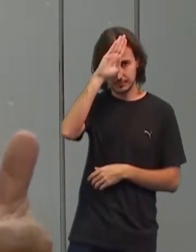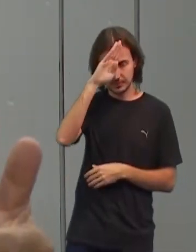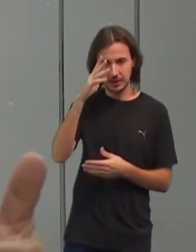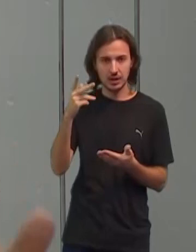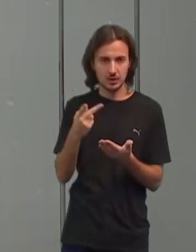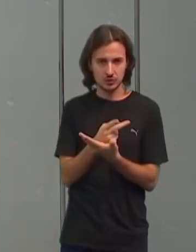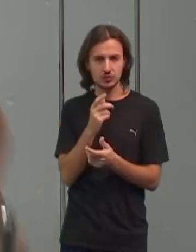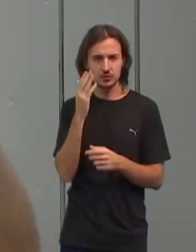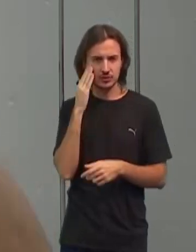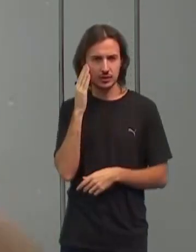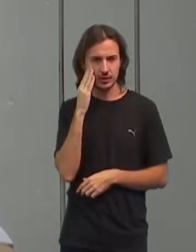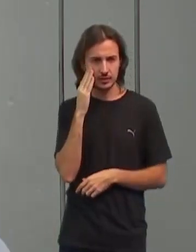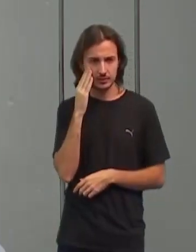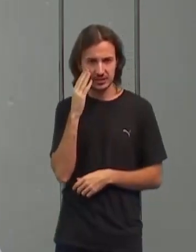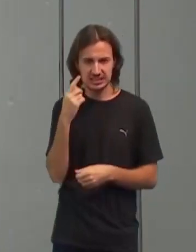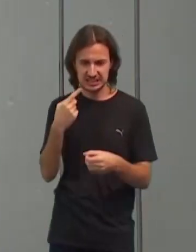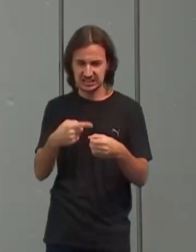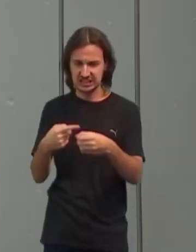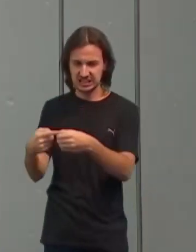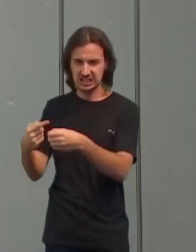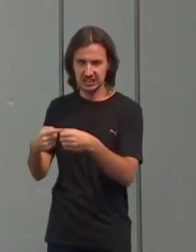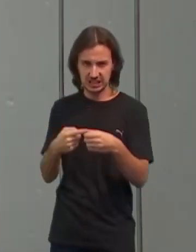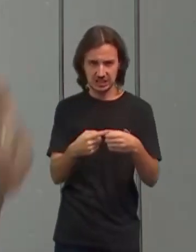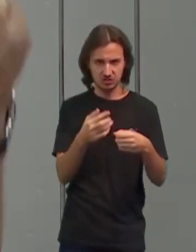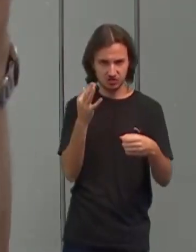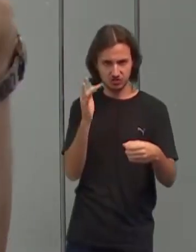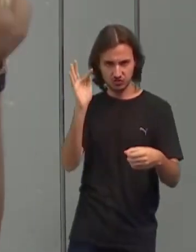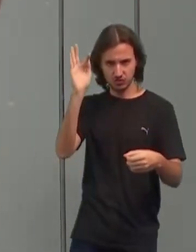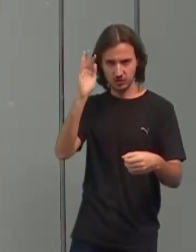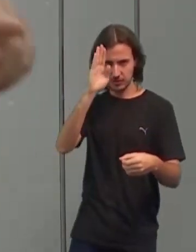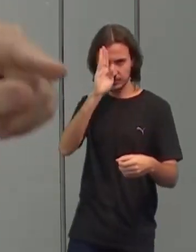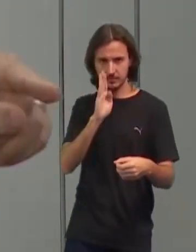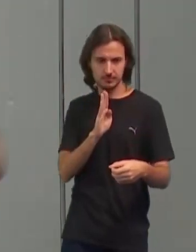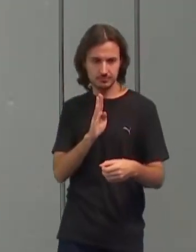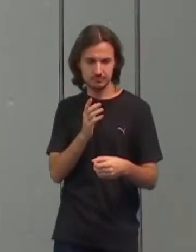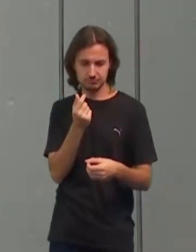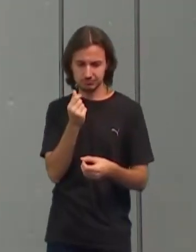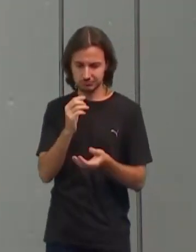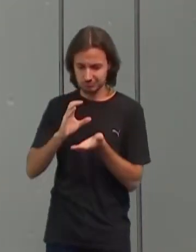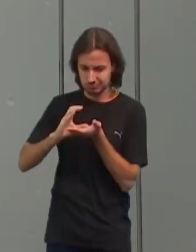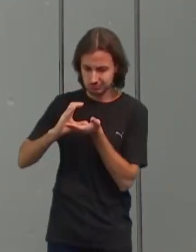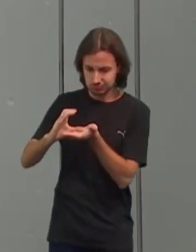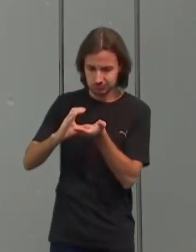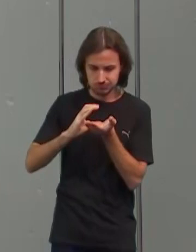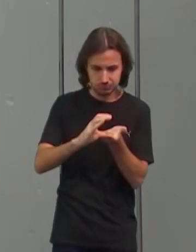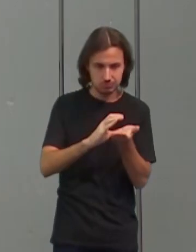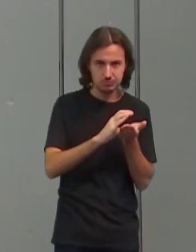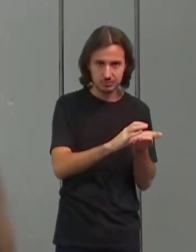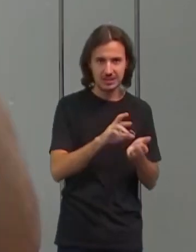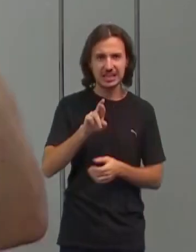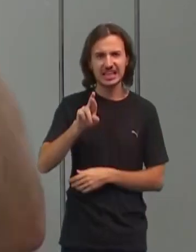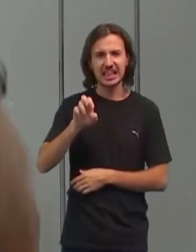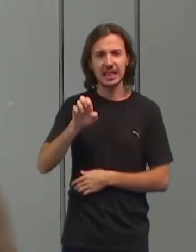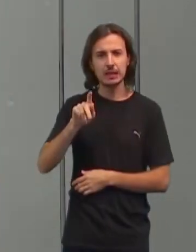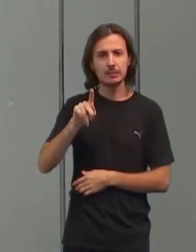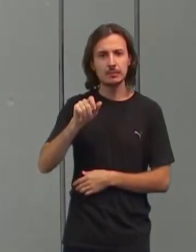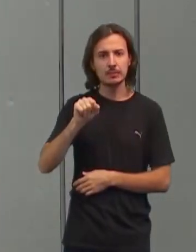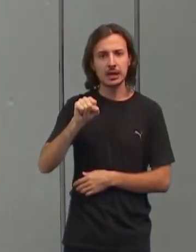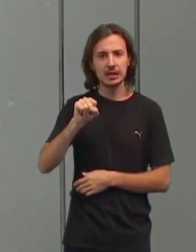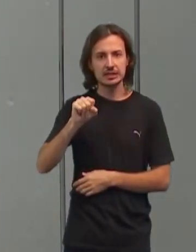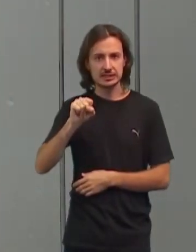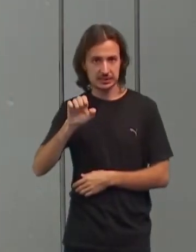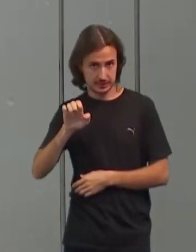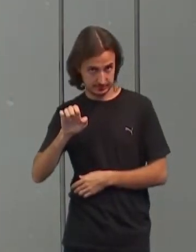Social Emergencial, que ajudou os municípios. Então, havia um desequilíbrio nesse sentido. Mas eu tenho acompanhado as contas públicas